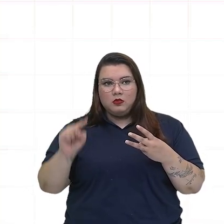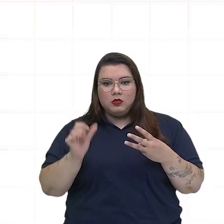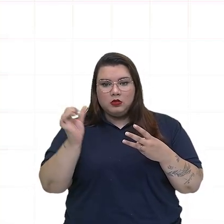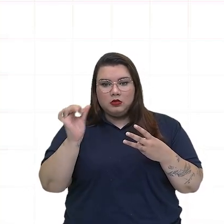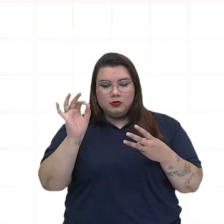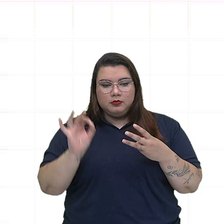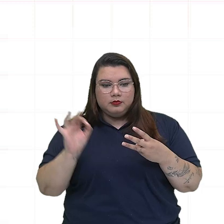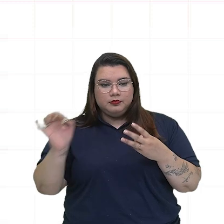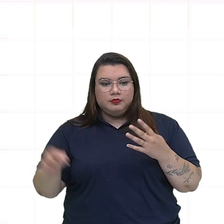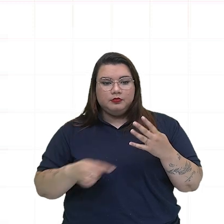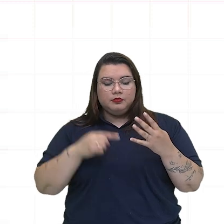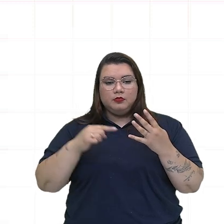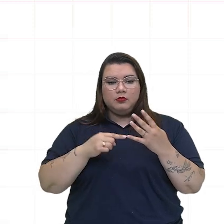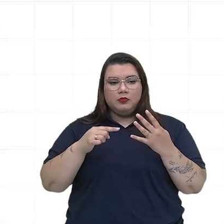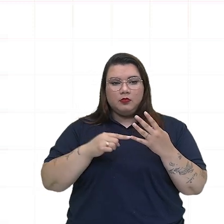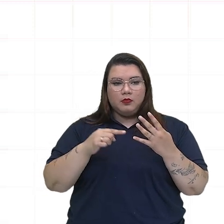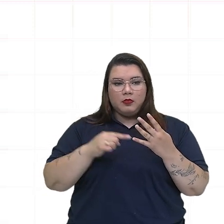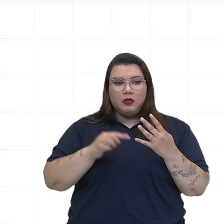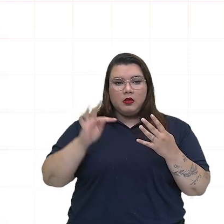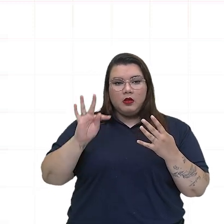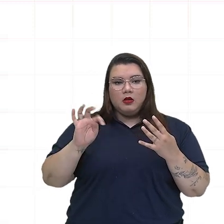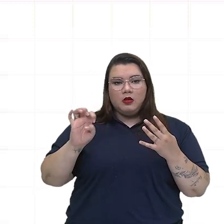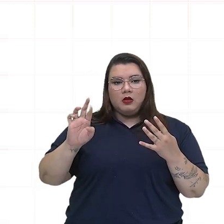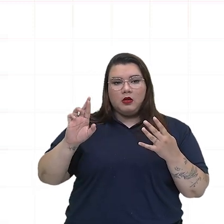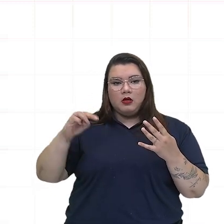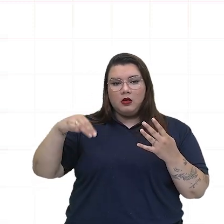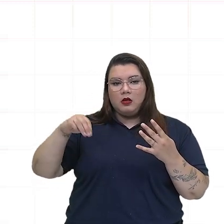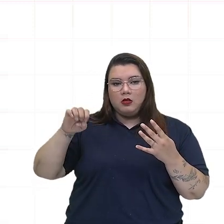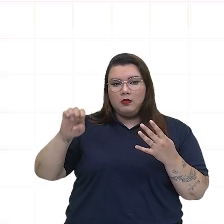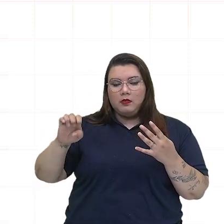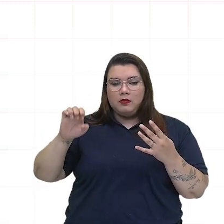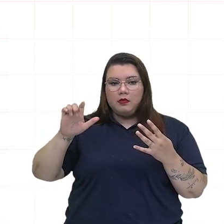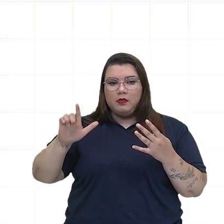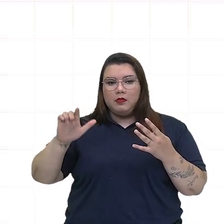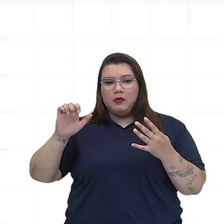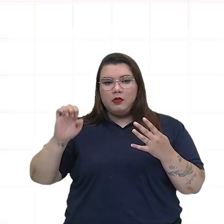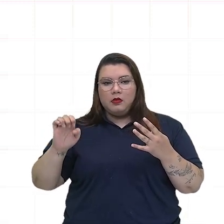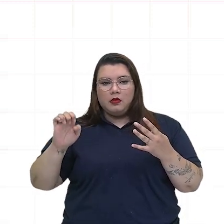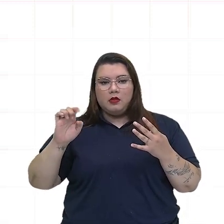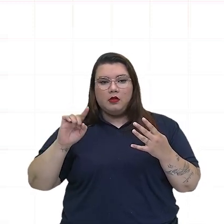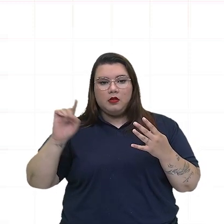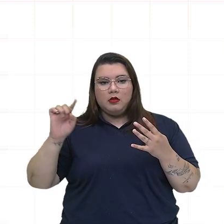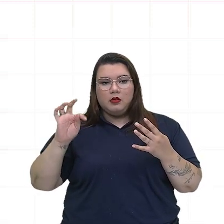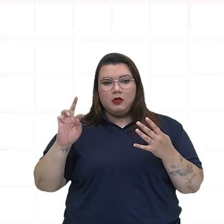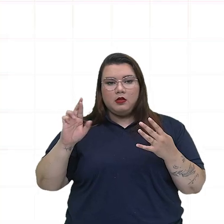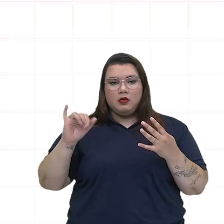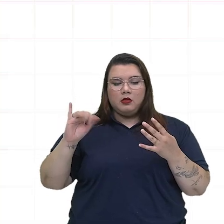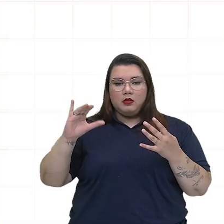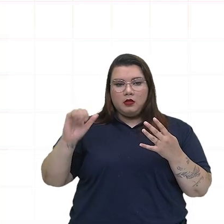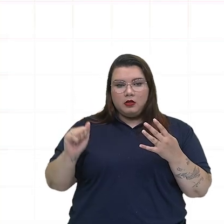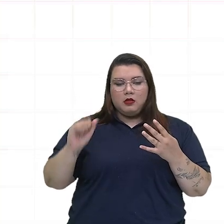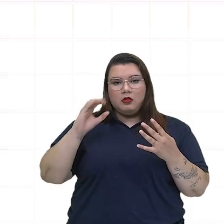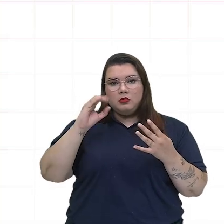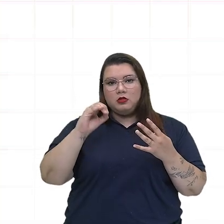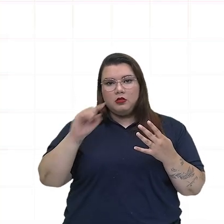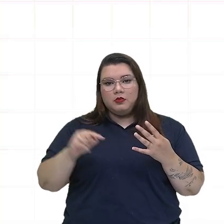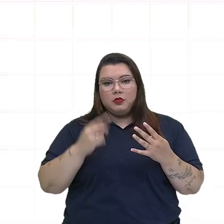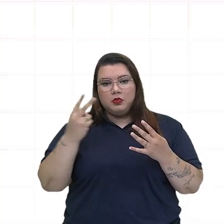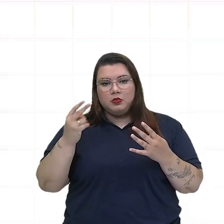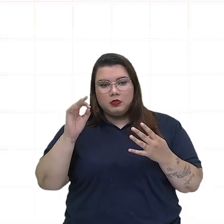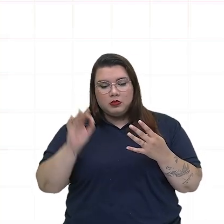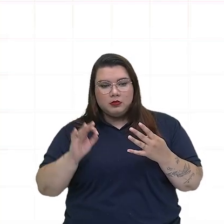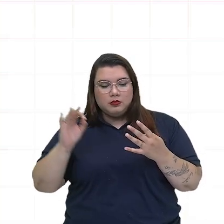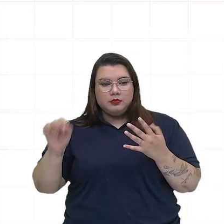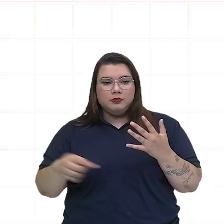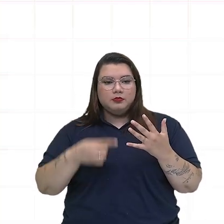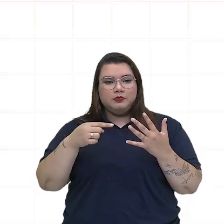a utilização através das termoelétricas, né, que acabam produzindo energia, utilizam água também, gente,